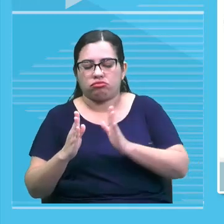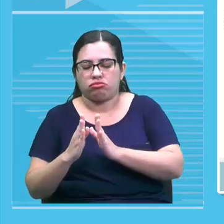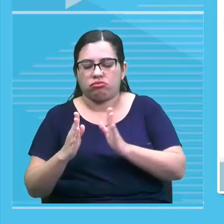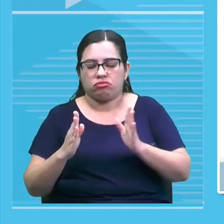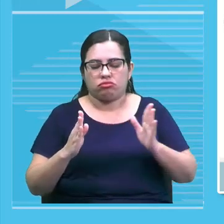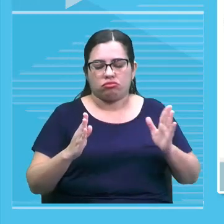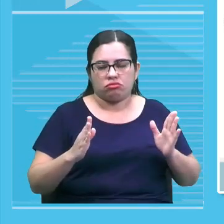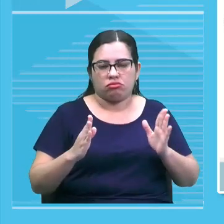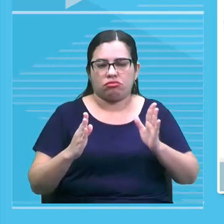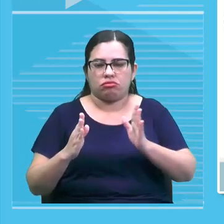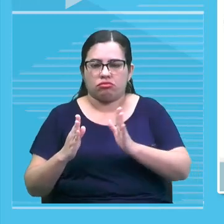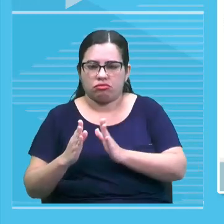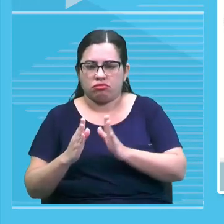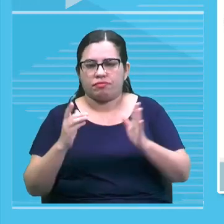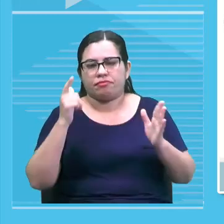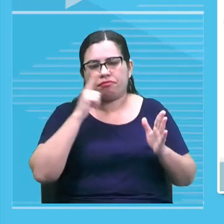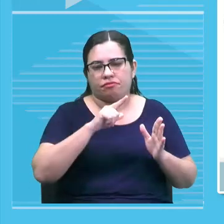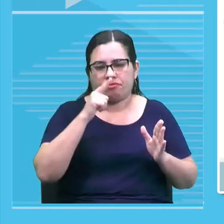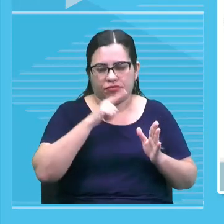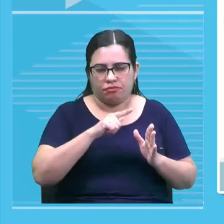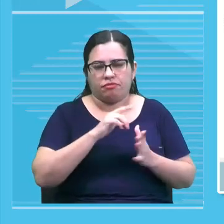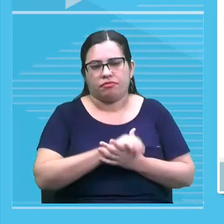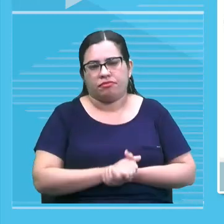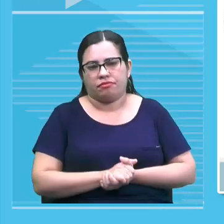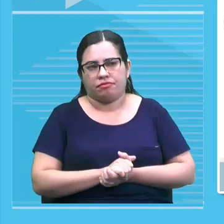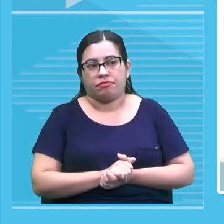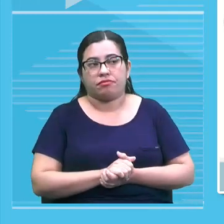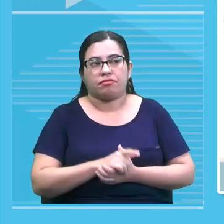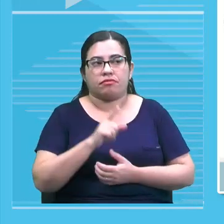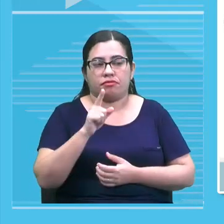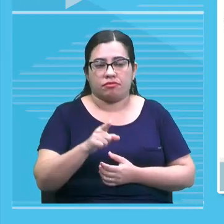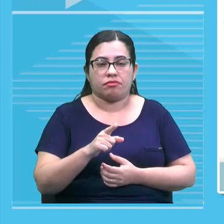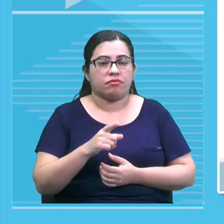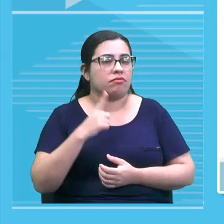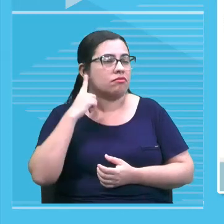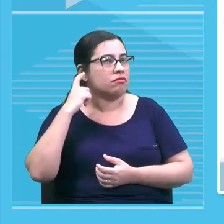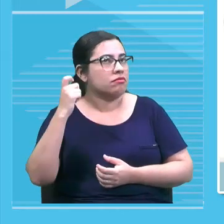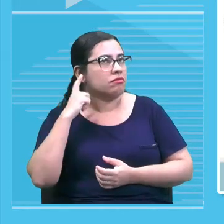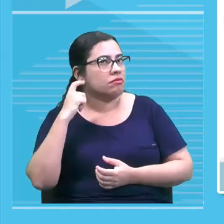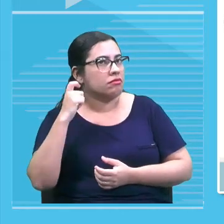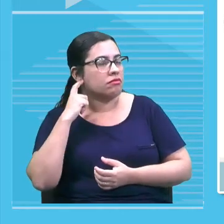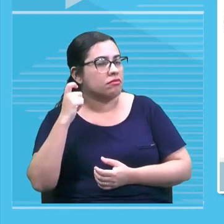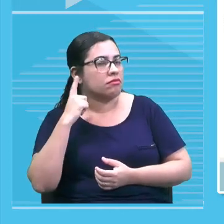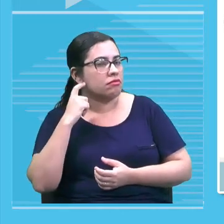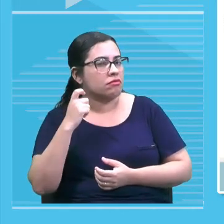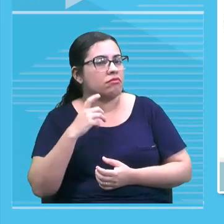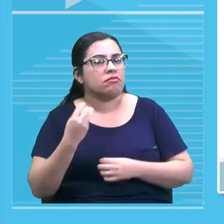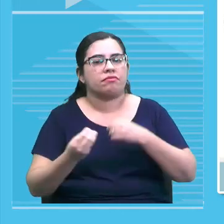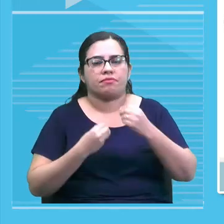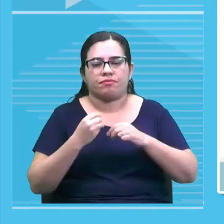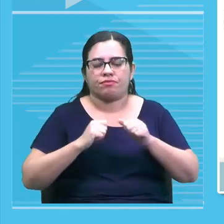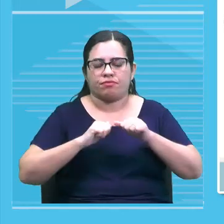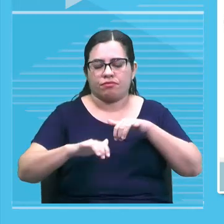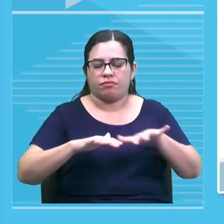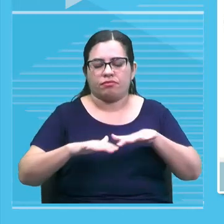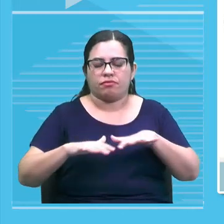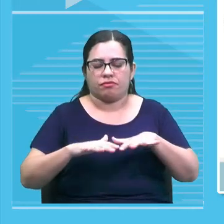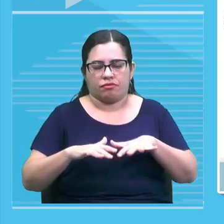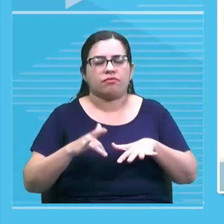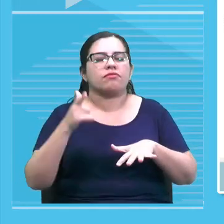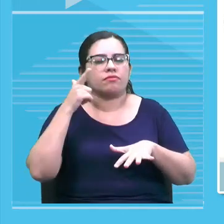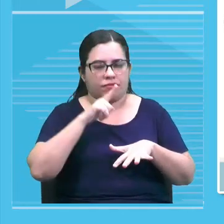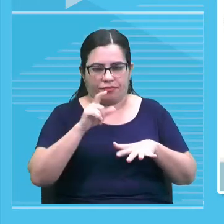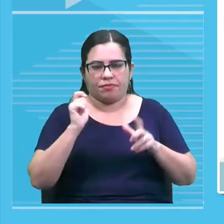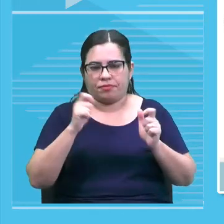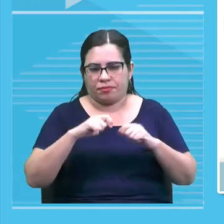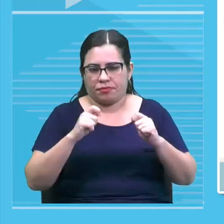Então quando você liga o seu som esse movimento ele também